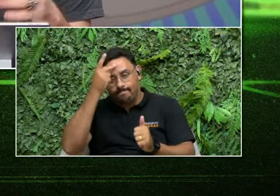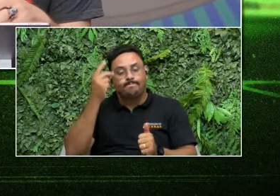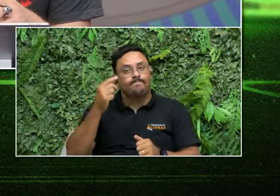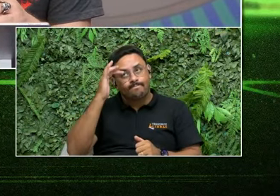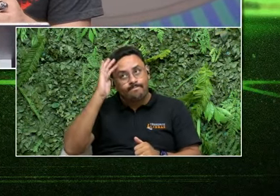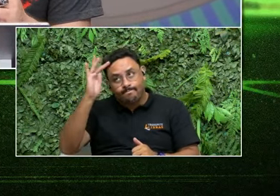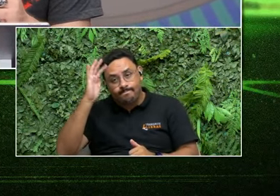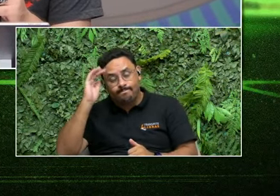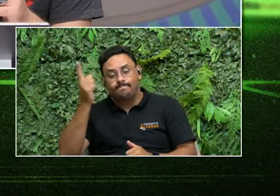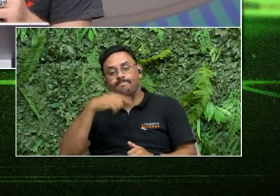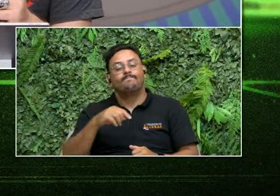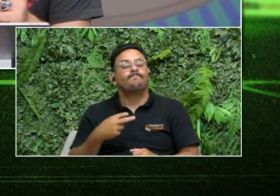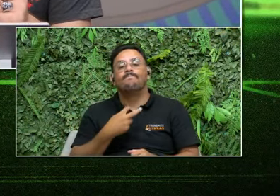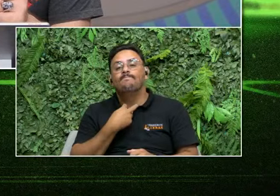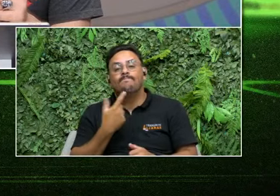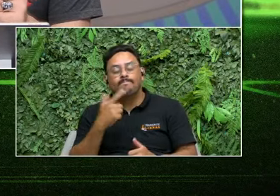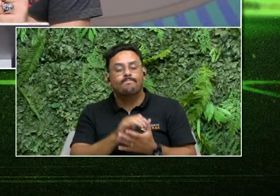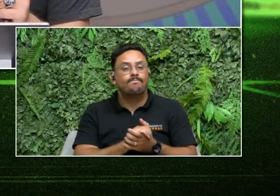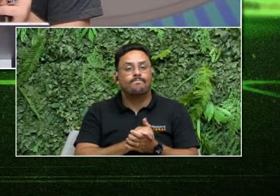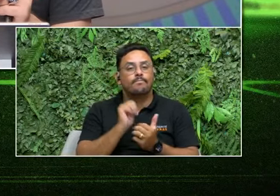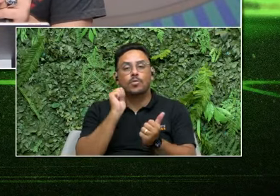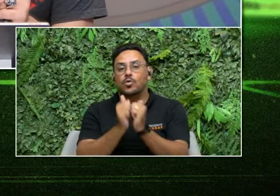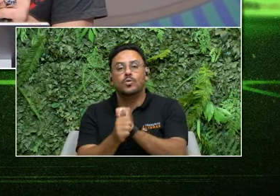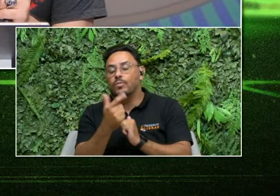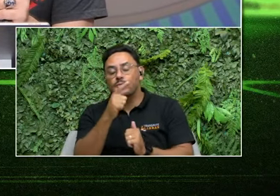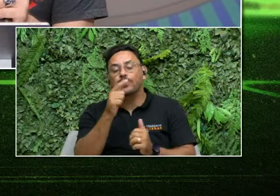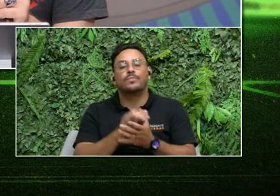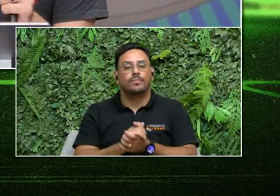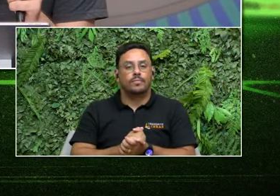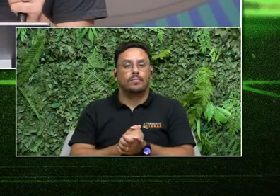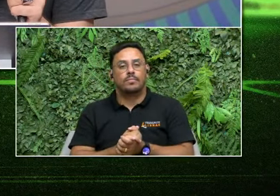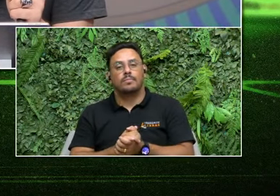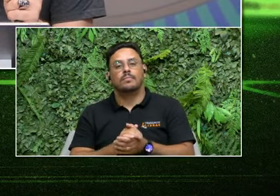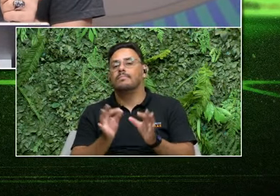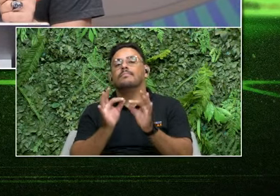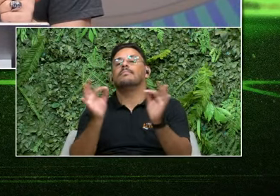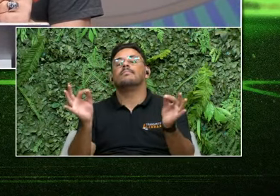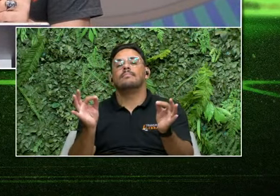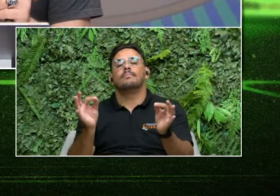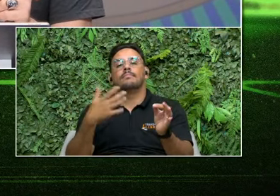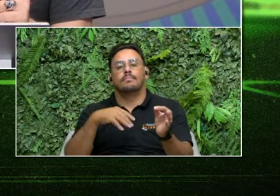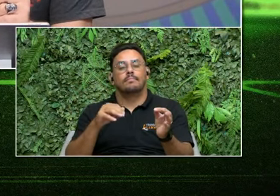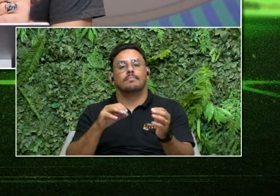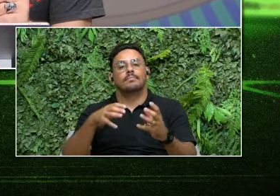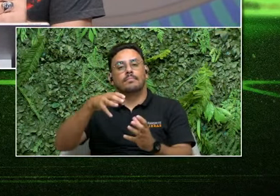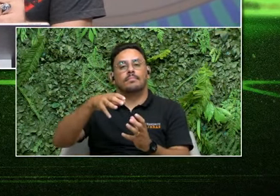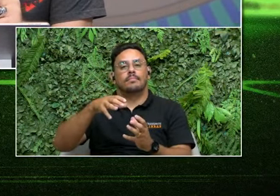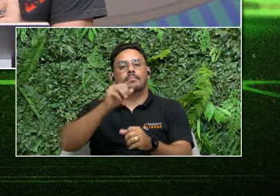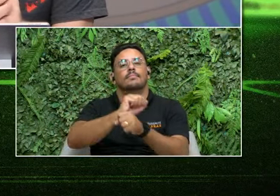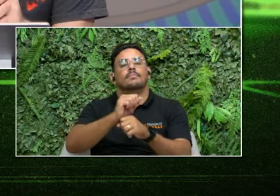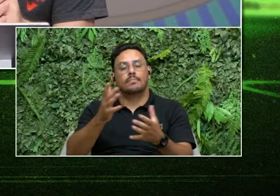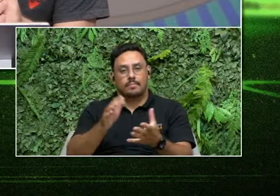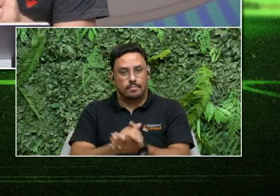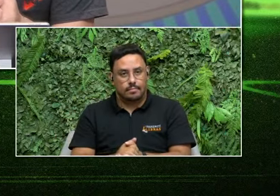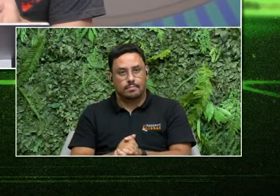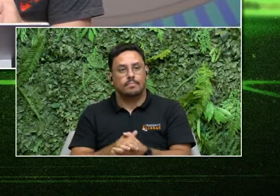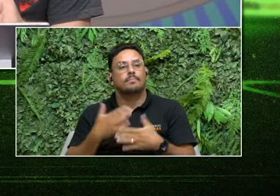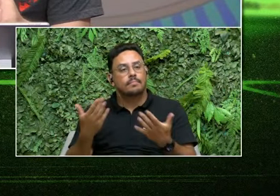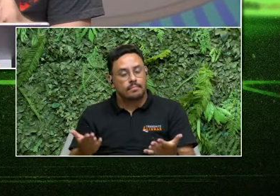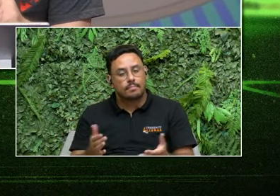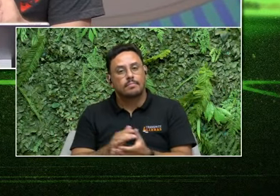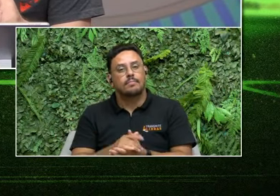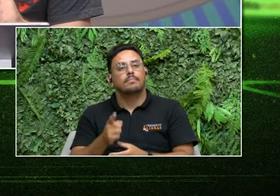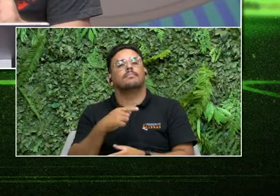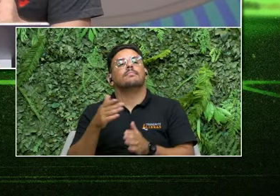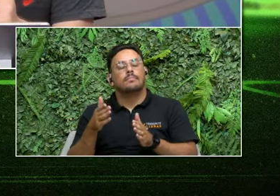não param para pensar que se não tiver outro time não tem jogo né simples assim a bola ia ficar parada no C Mas enfim um